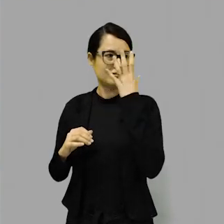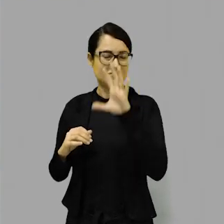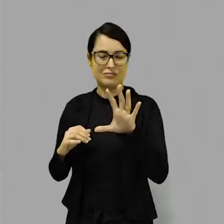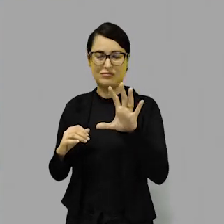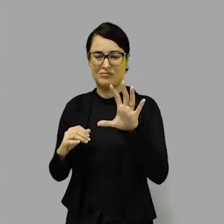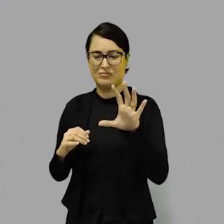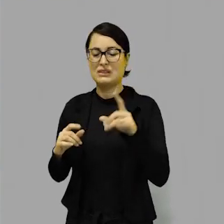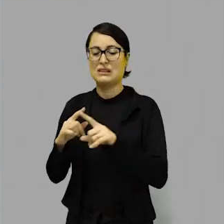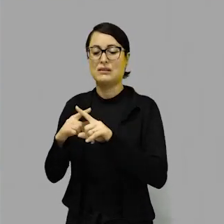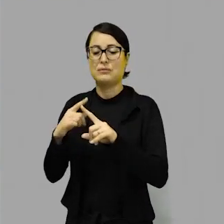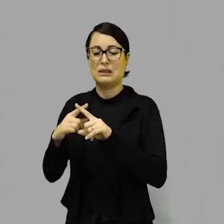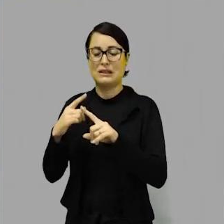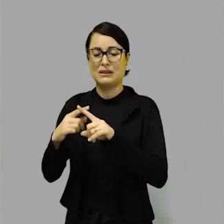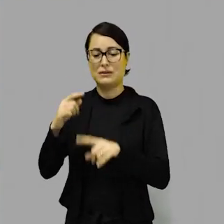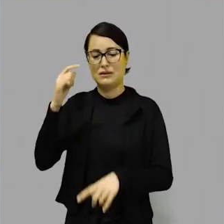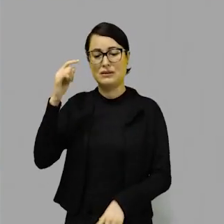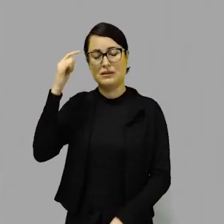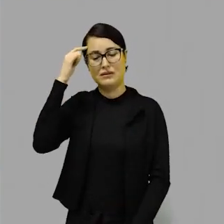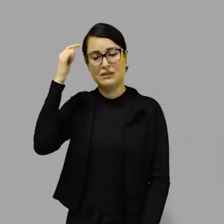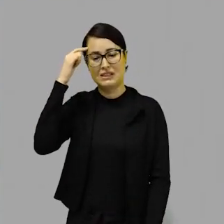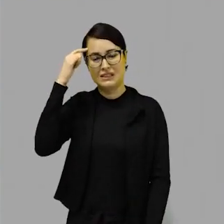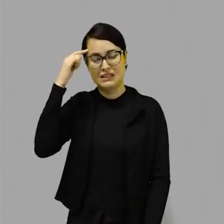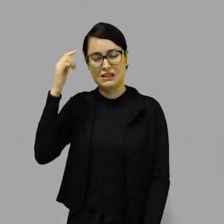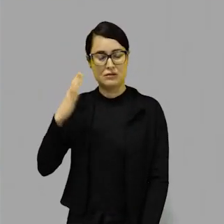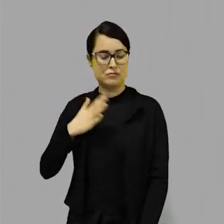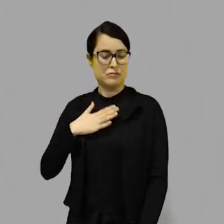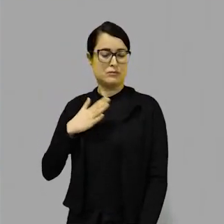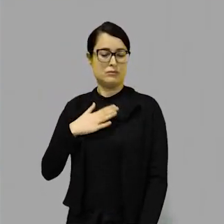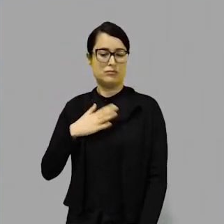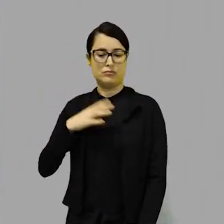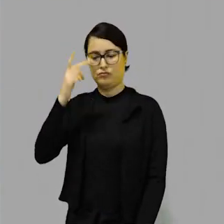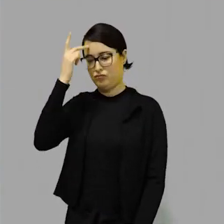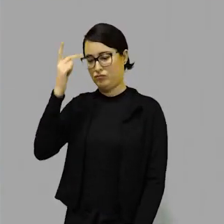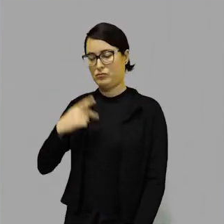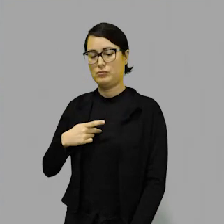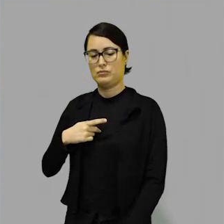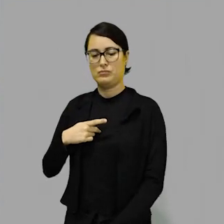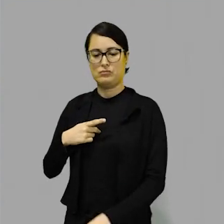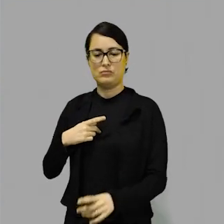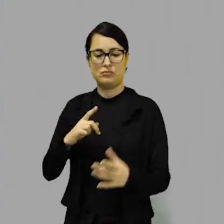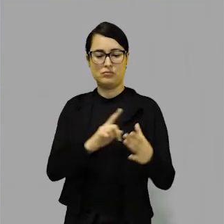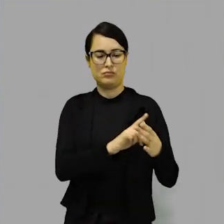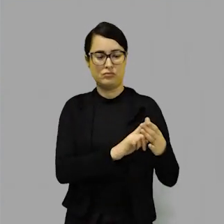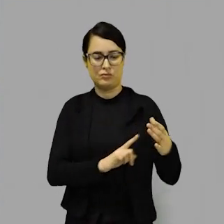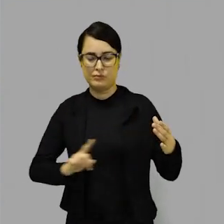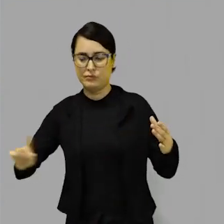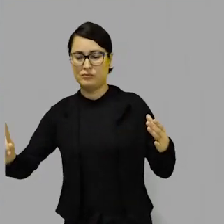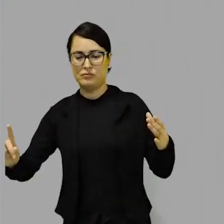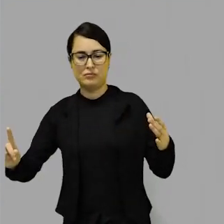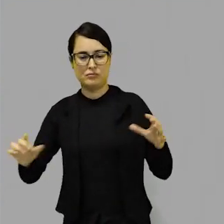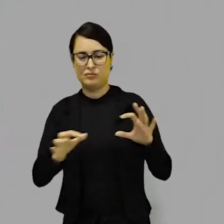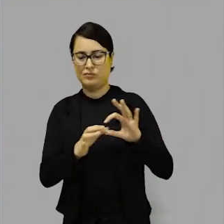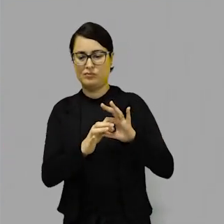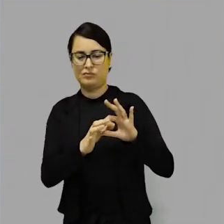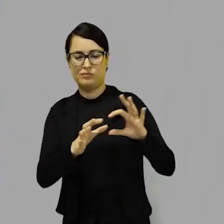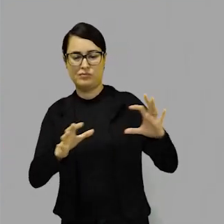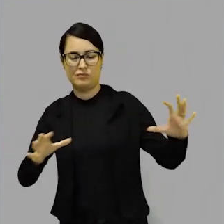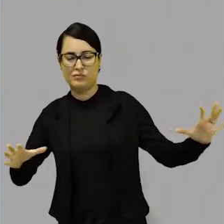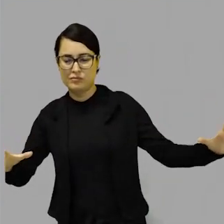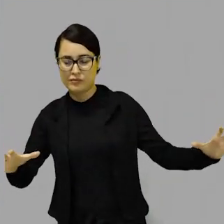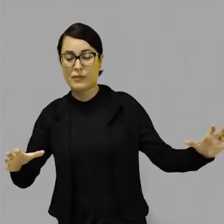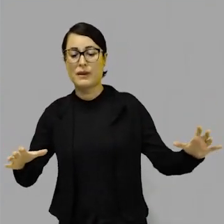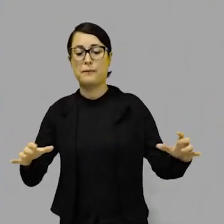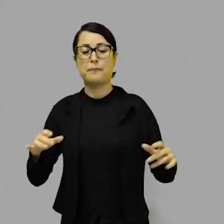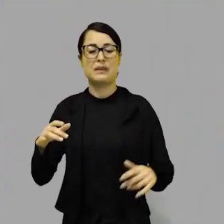vez mais indivíduo, cada vez mais dona de si, e se desconecta da relação com os outros. E passa a não ter, por